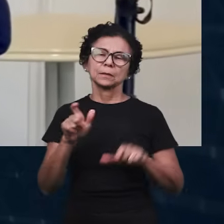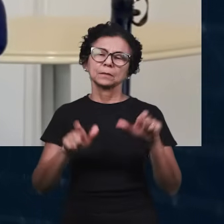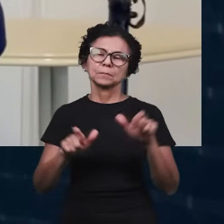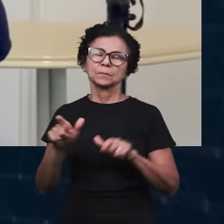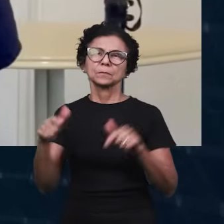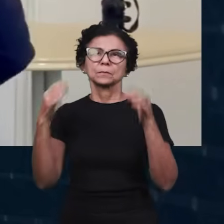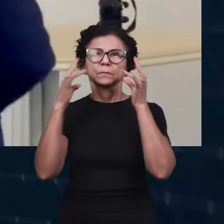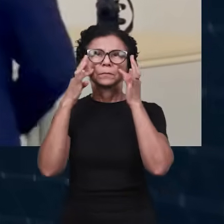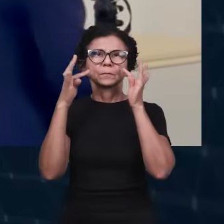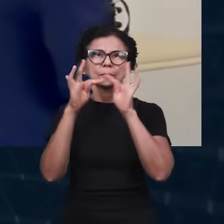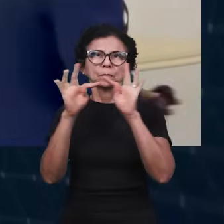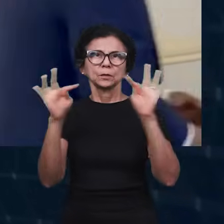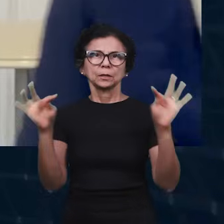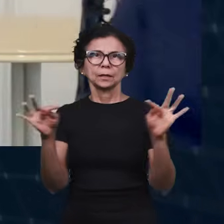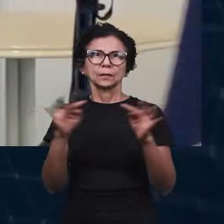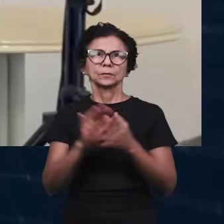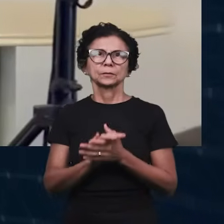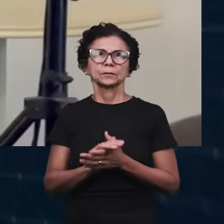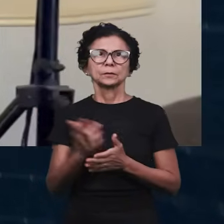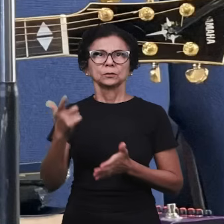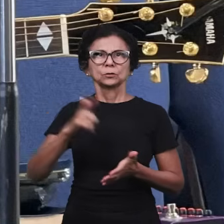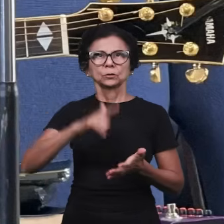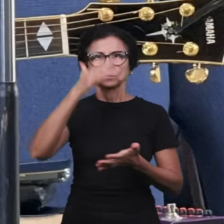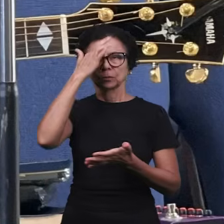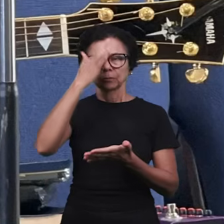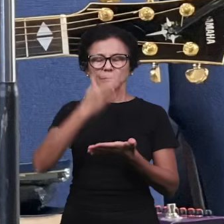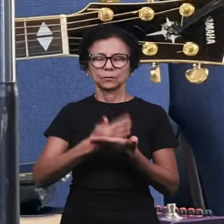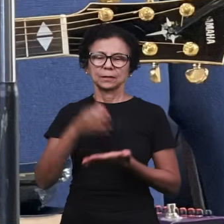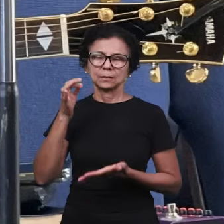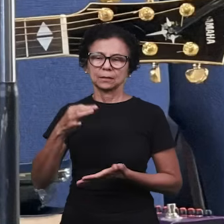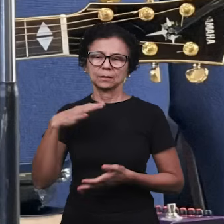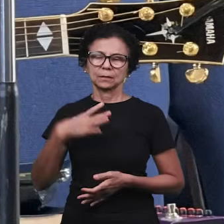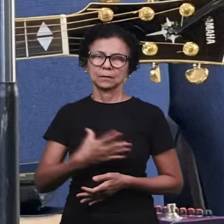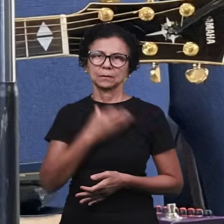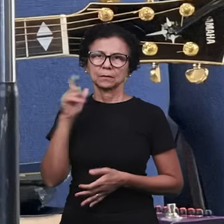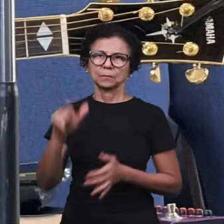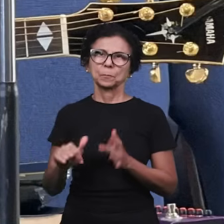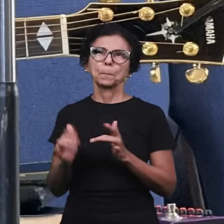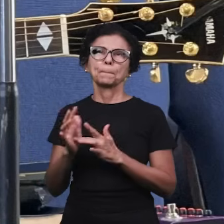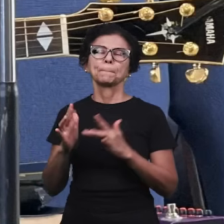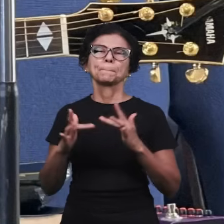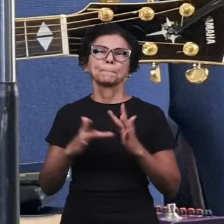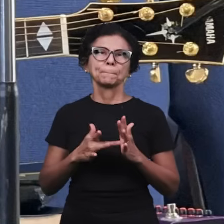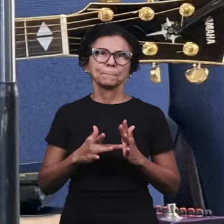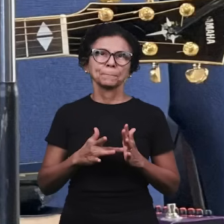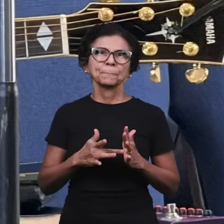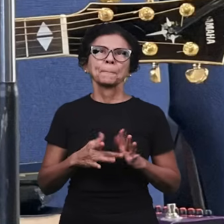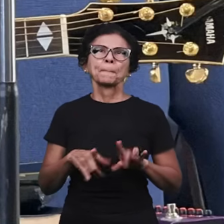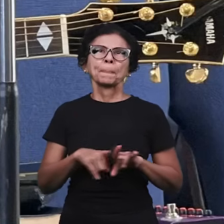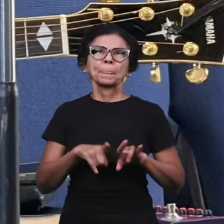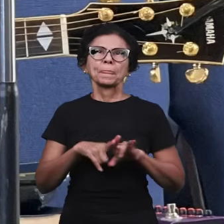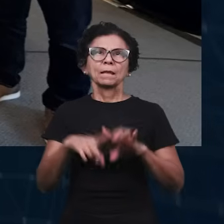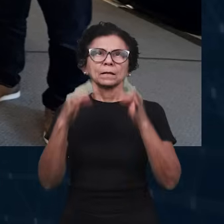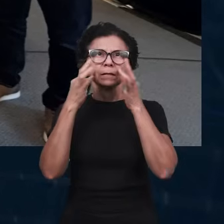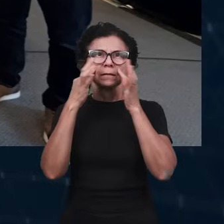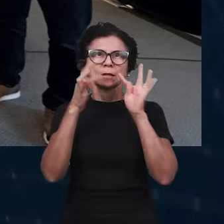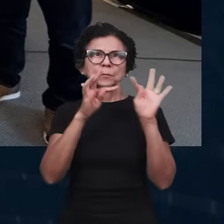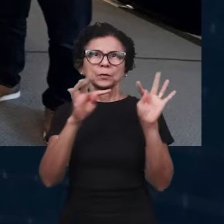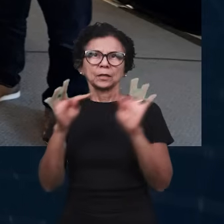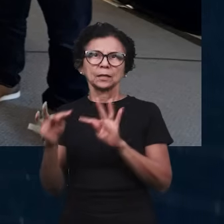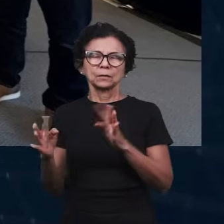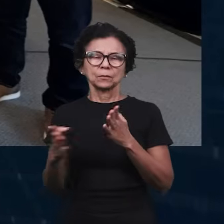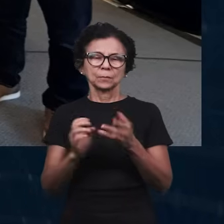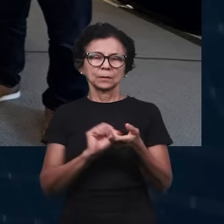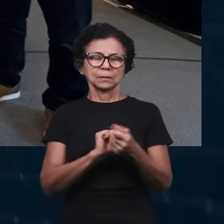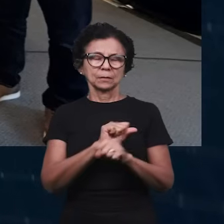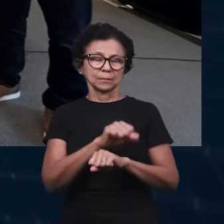os participantes testemunharam a renovação da fé e a certeza da salvação em Jesus. Os relatos